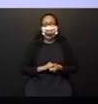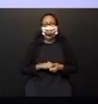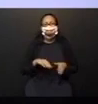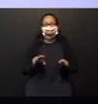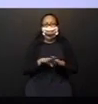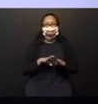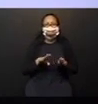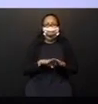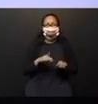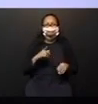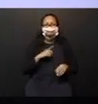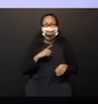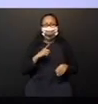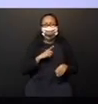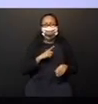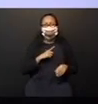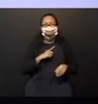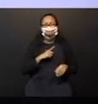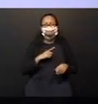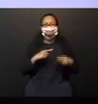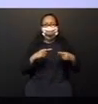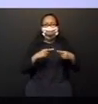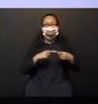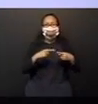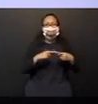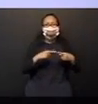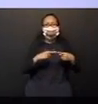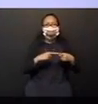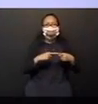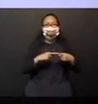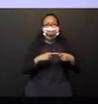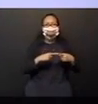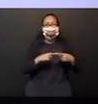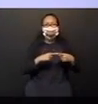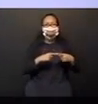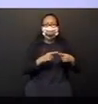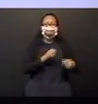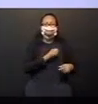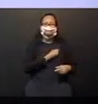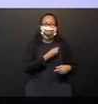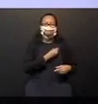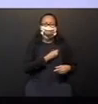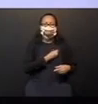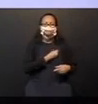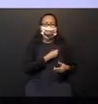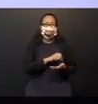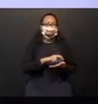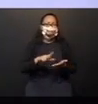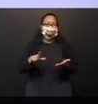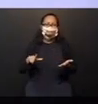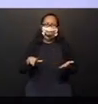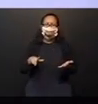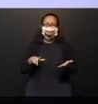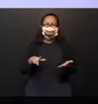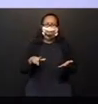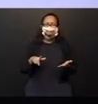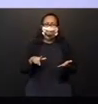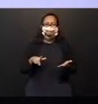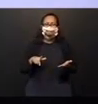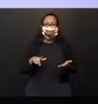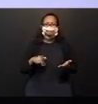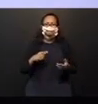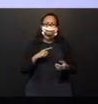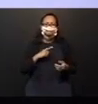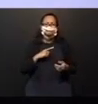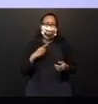Também existe aí, ó, a nossa concordância em relação ao número de elementos. Então, por exemplo, quando eu tenho uma coisa só,